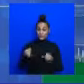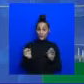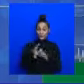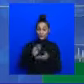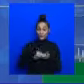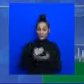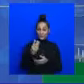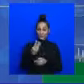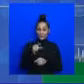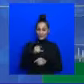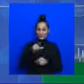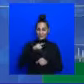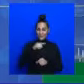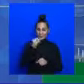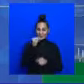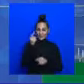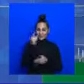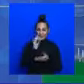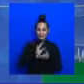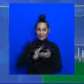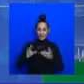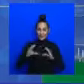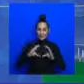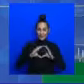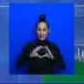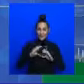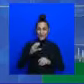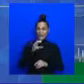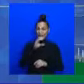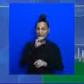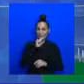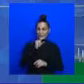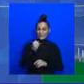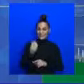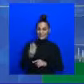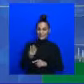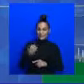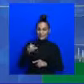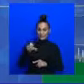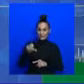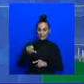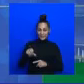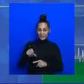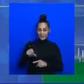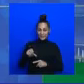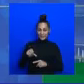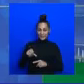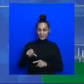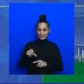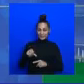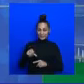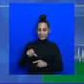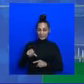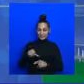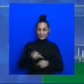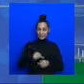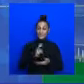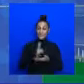números Faltam três Você ainda tem chances bola laranja 49 laranja número 49